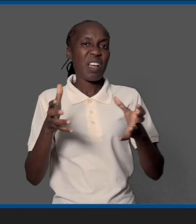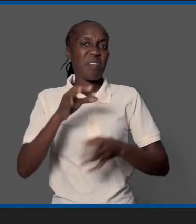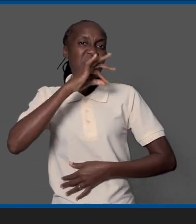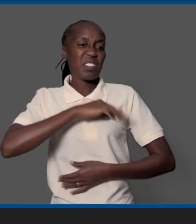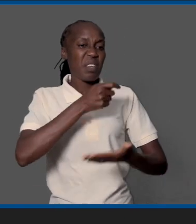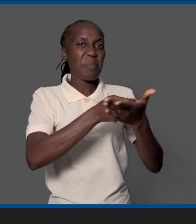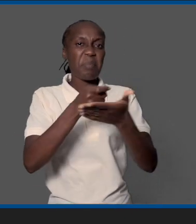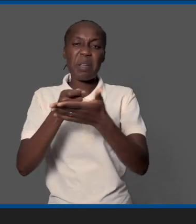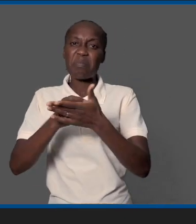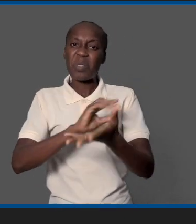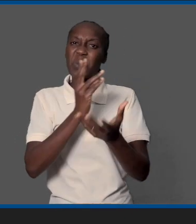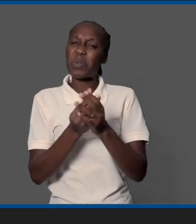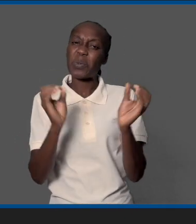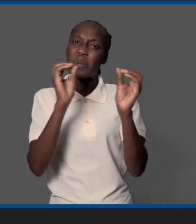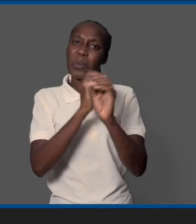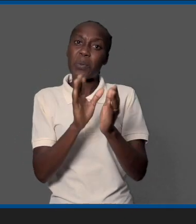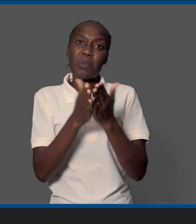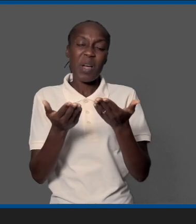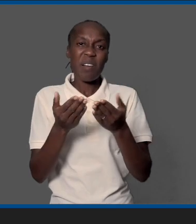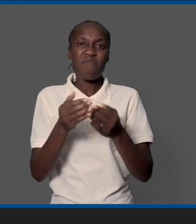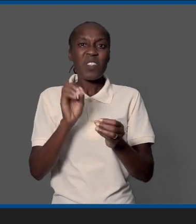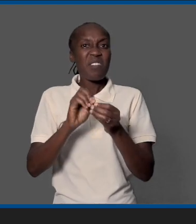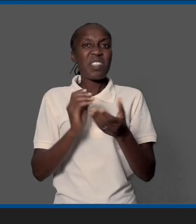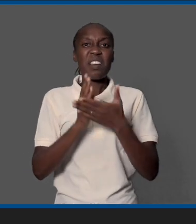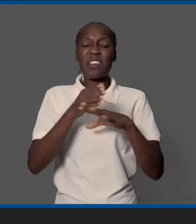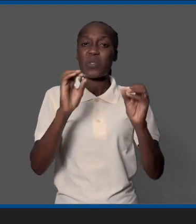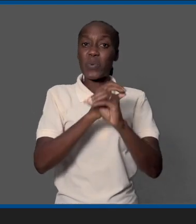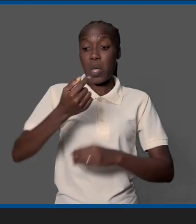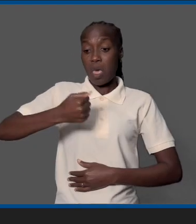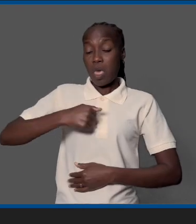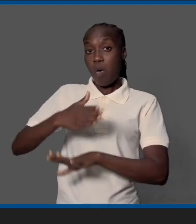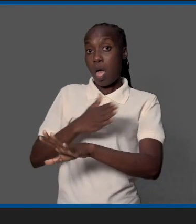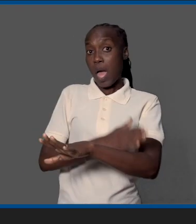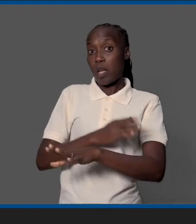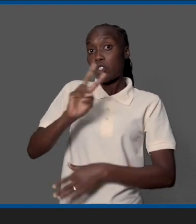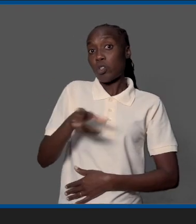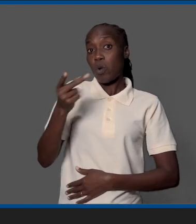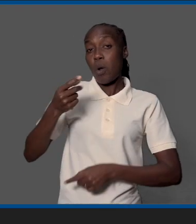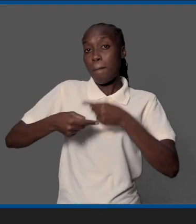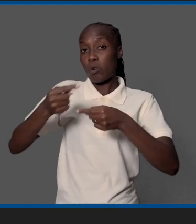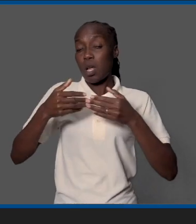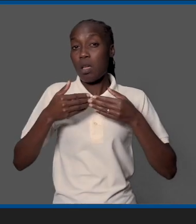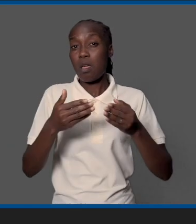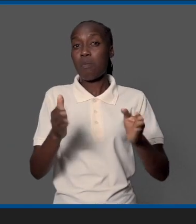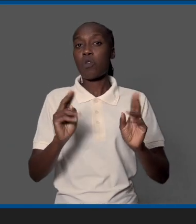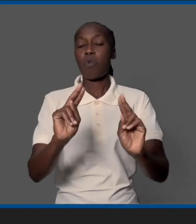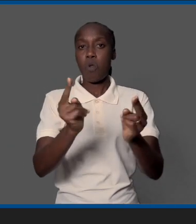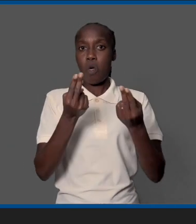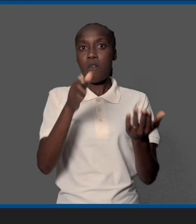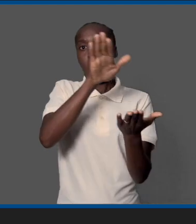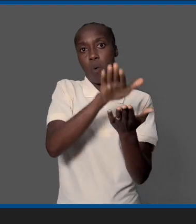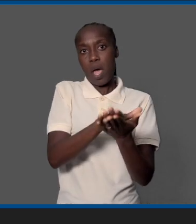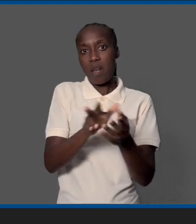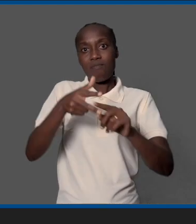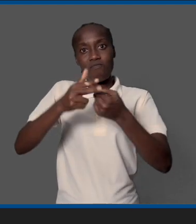O próprio salário para nós conseguirmos dar, não estamos a conseguir. Só primeiro tem que dar uns metade do valor daquilo que nós